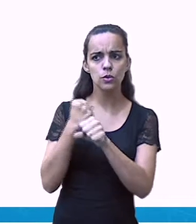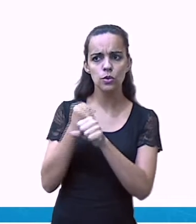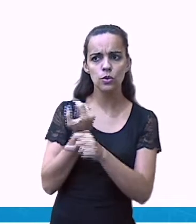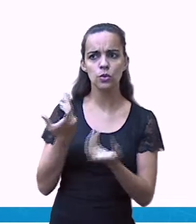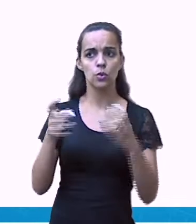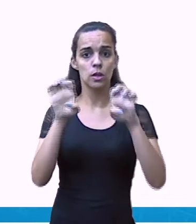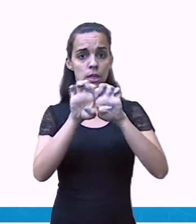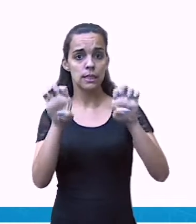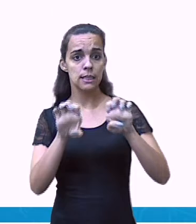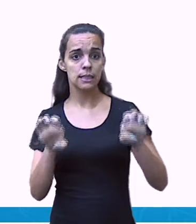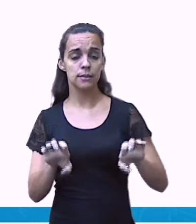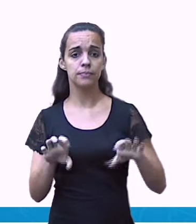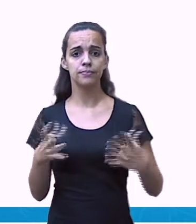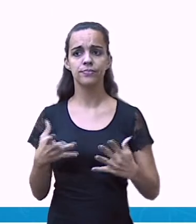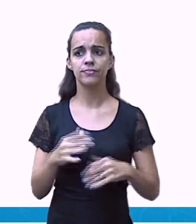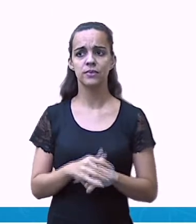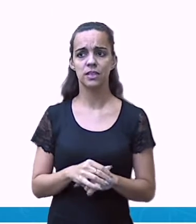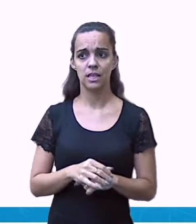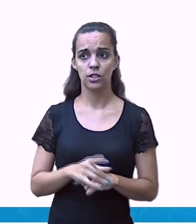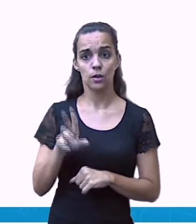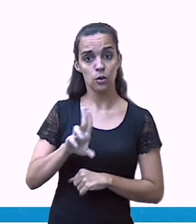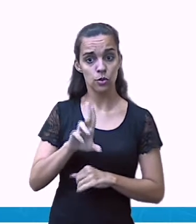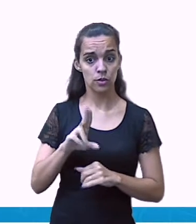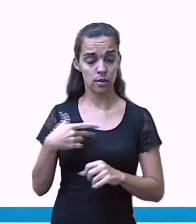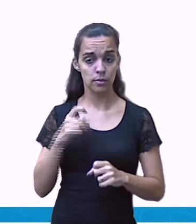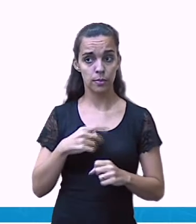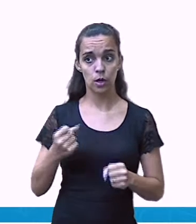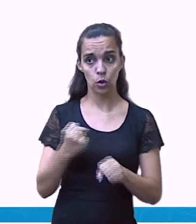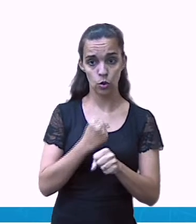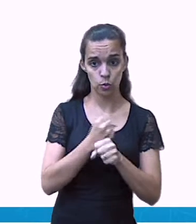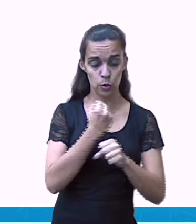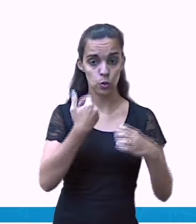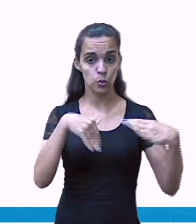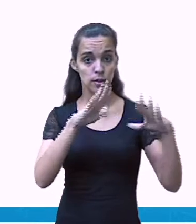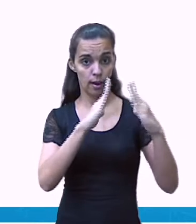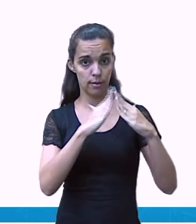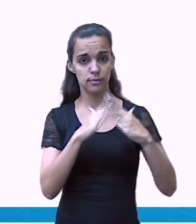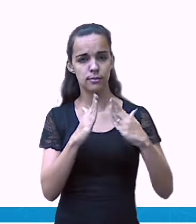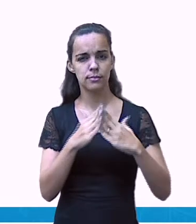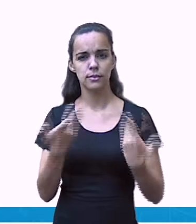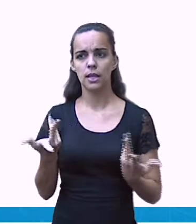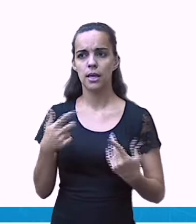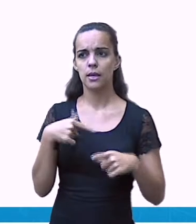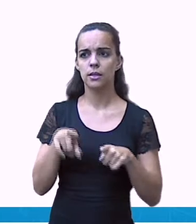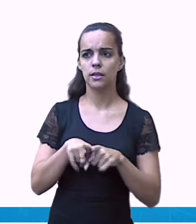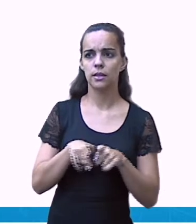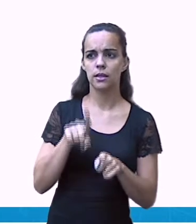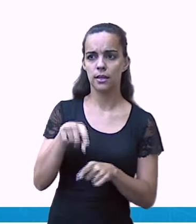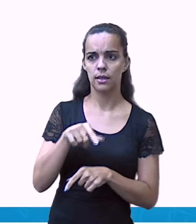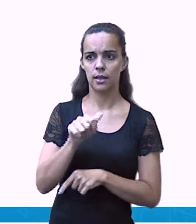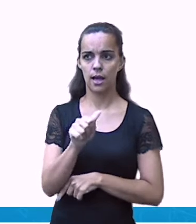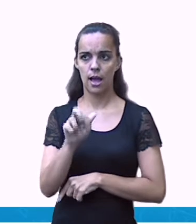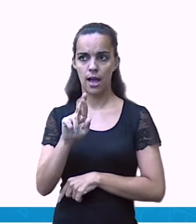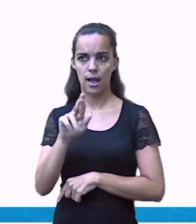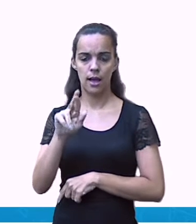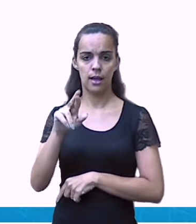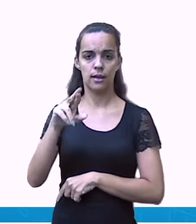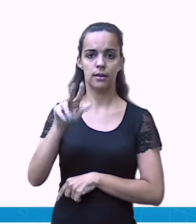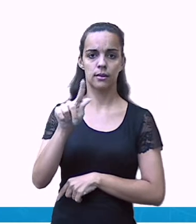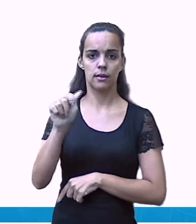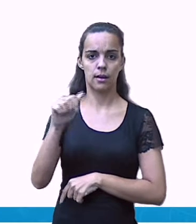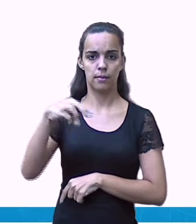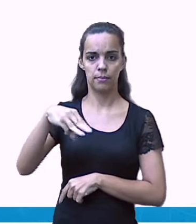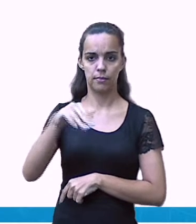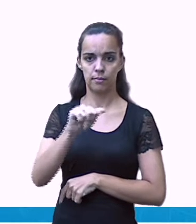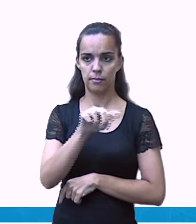uma estrutura utilizada para levantar as casas é unida por uma argamassa.